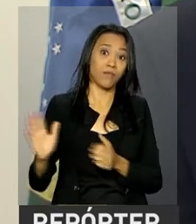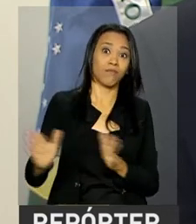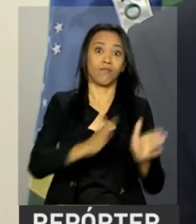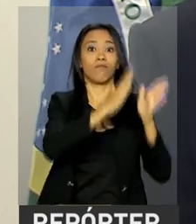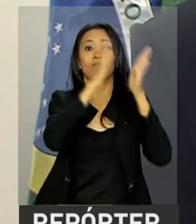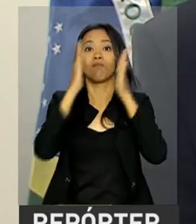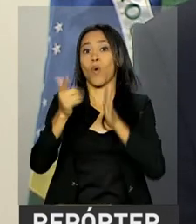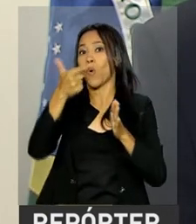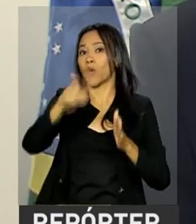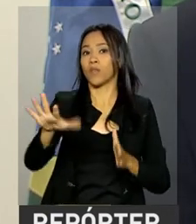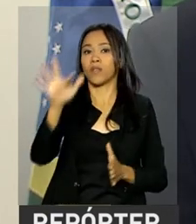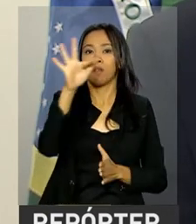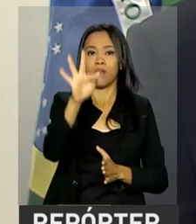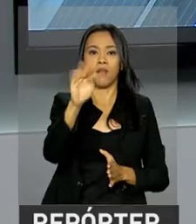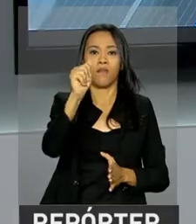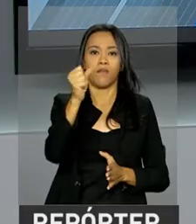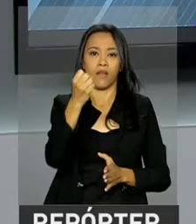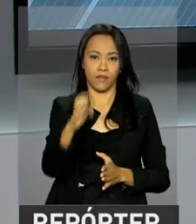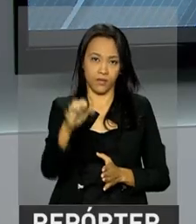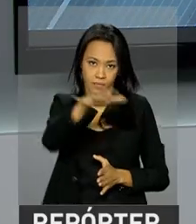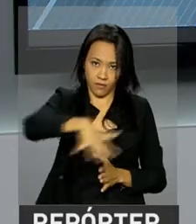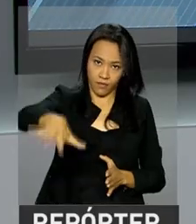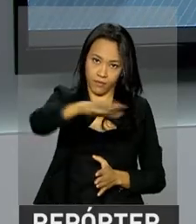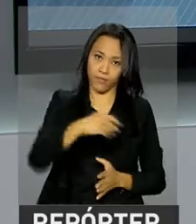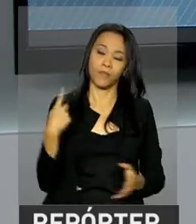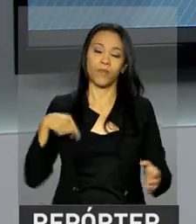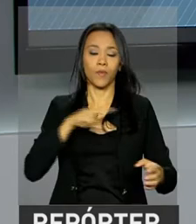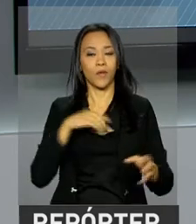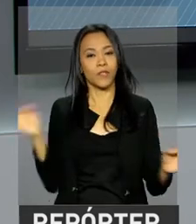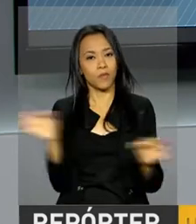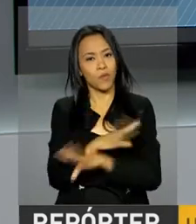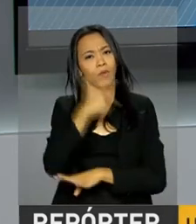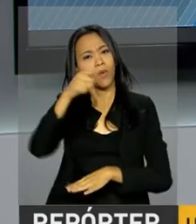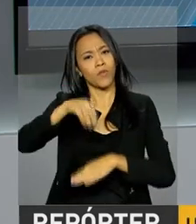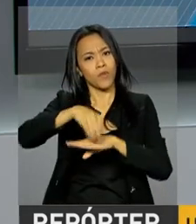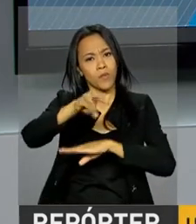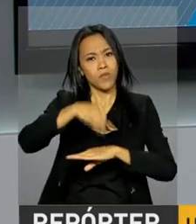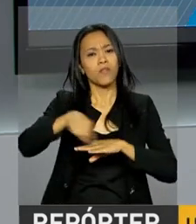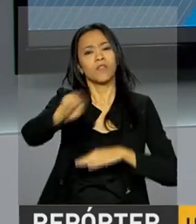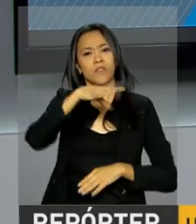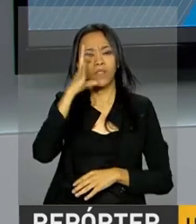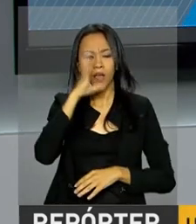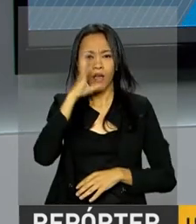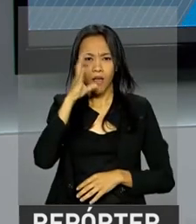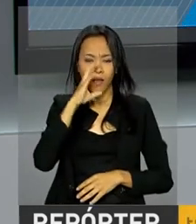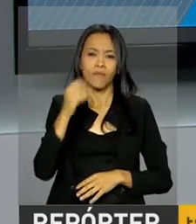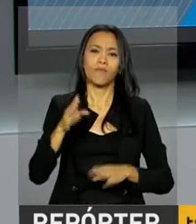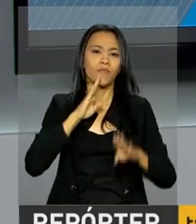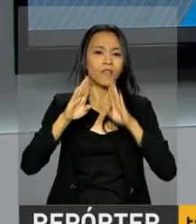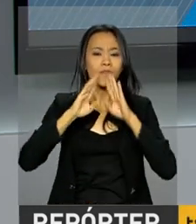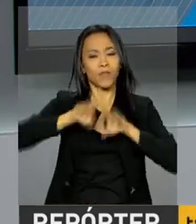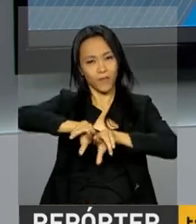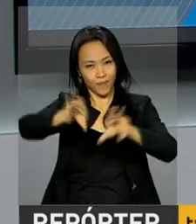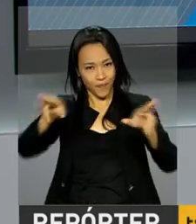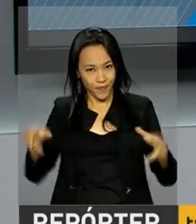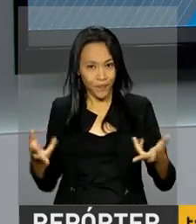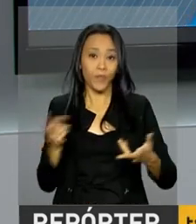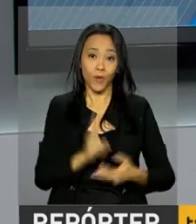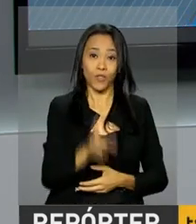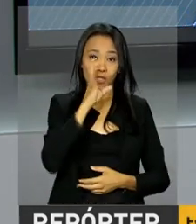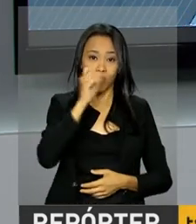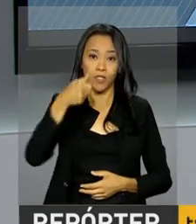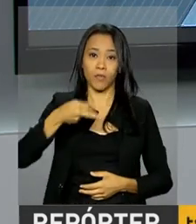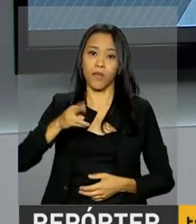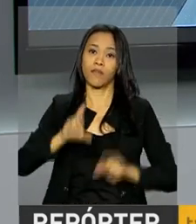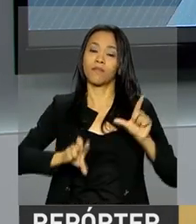de telecomunicações. A gente fica por aqui. Outras notícias, acompanhe também nas nossas redes sociais. Continue